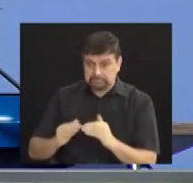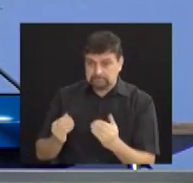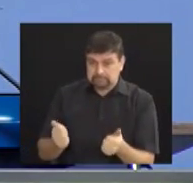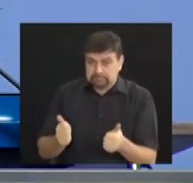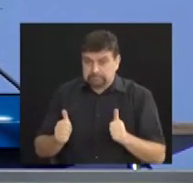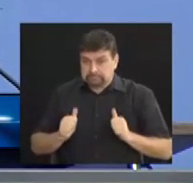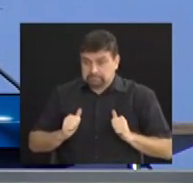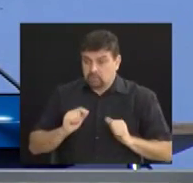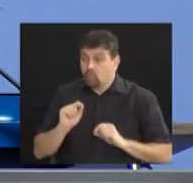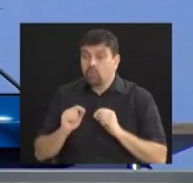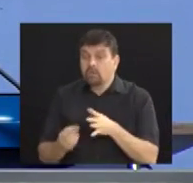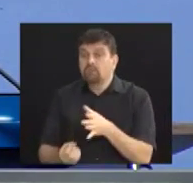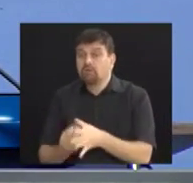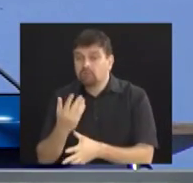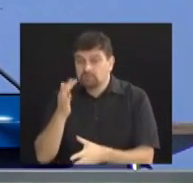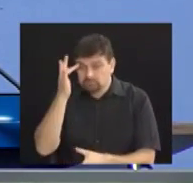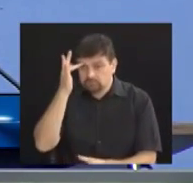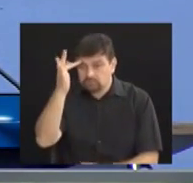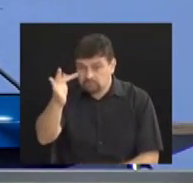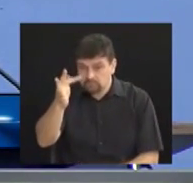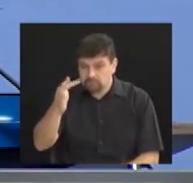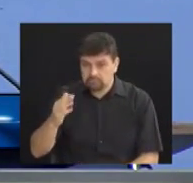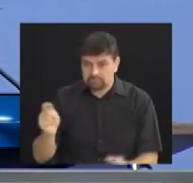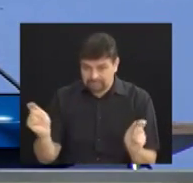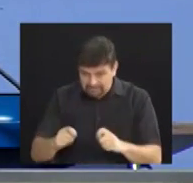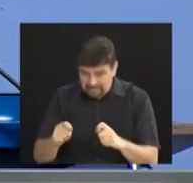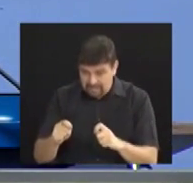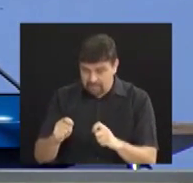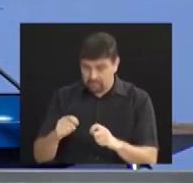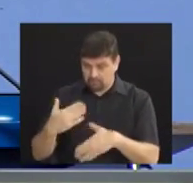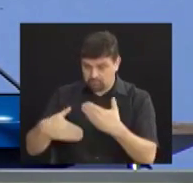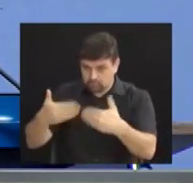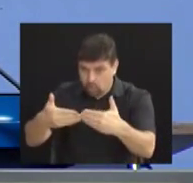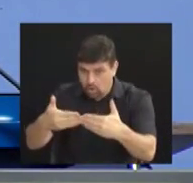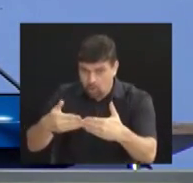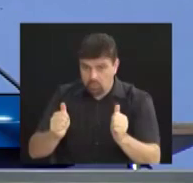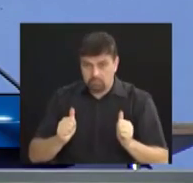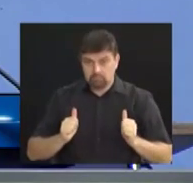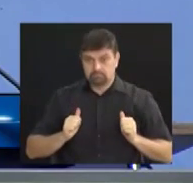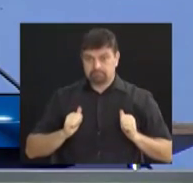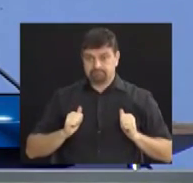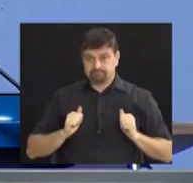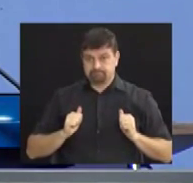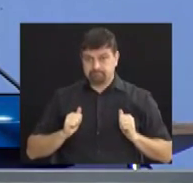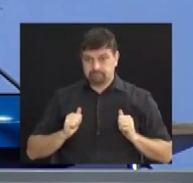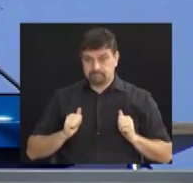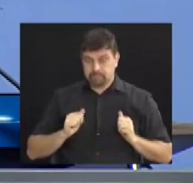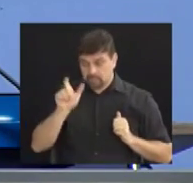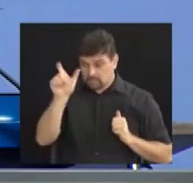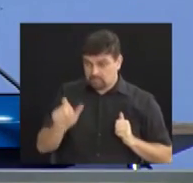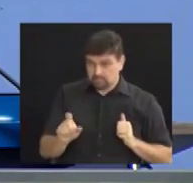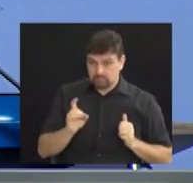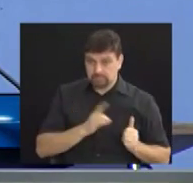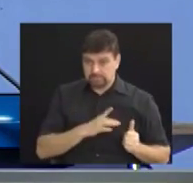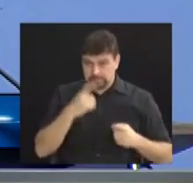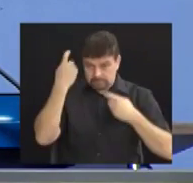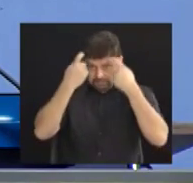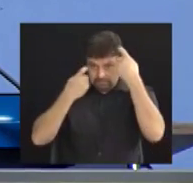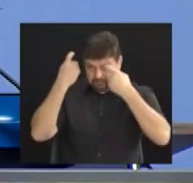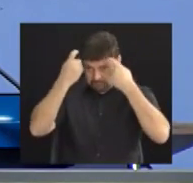o que vai acontecer, se elas avançam ou se elas retraem. E vejo